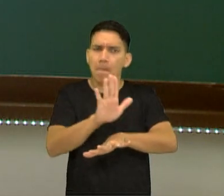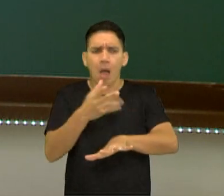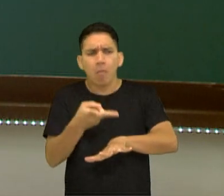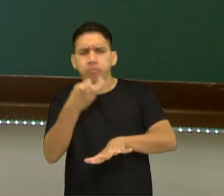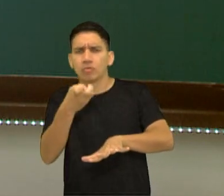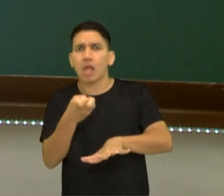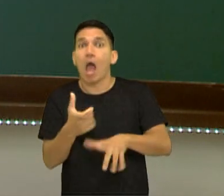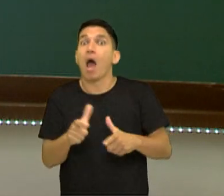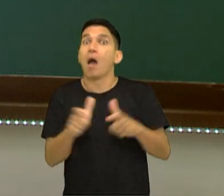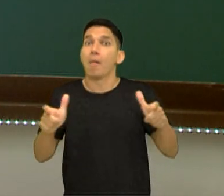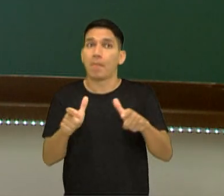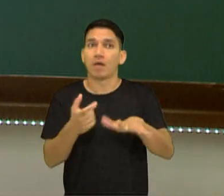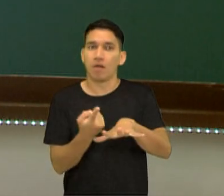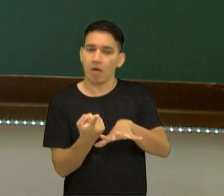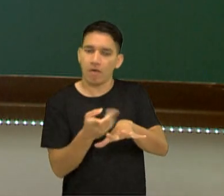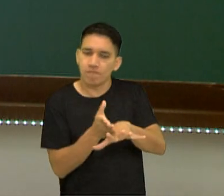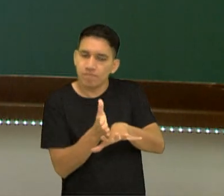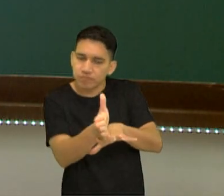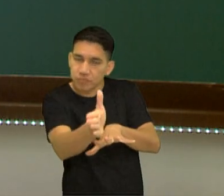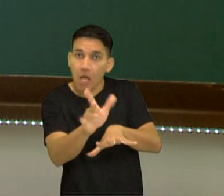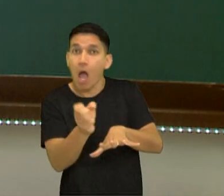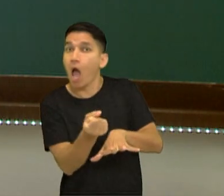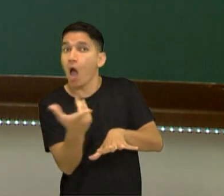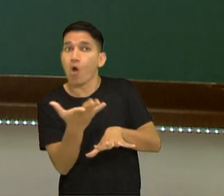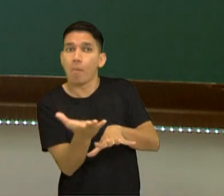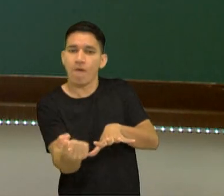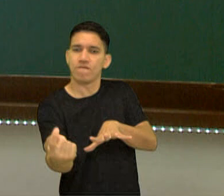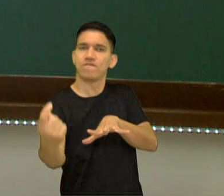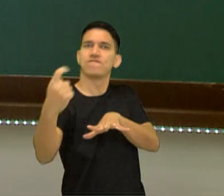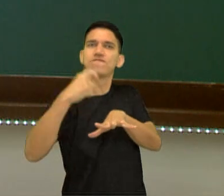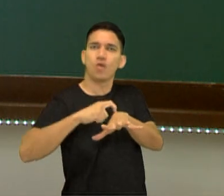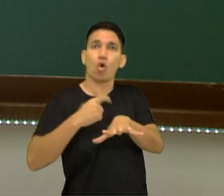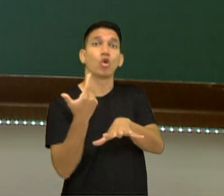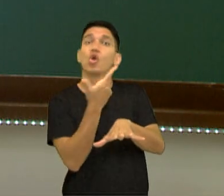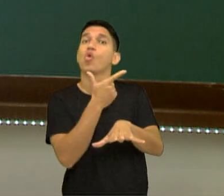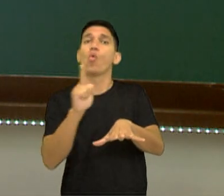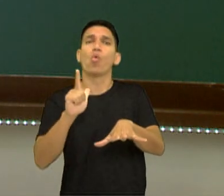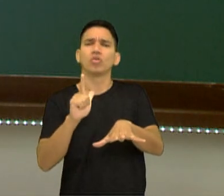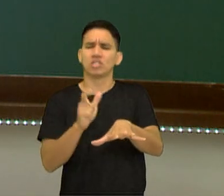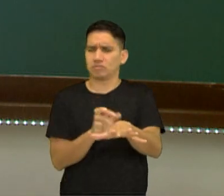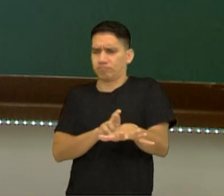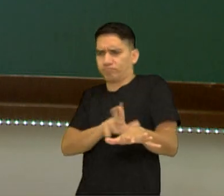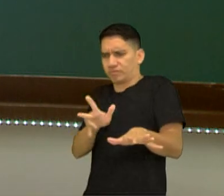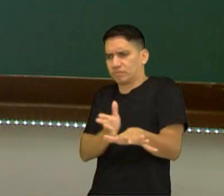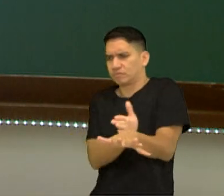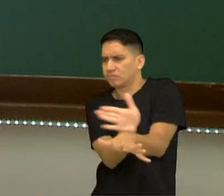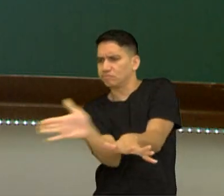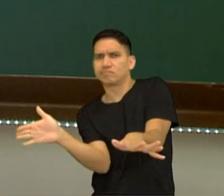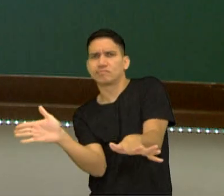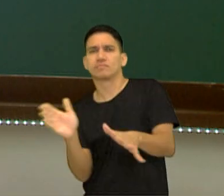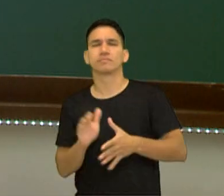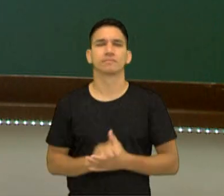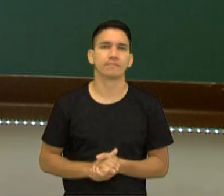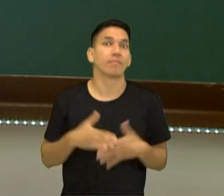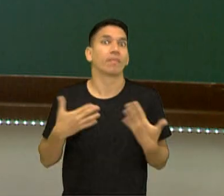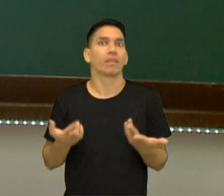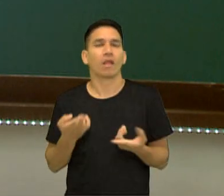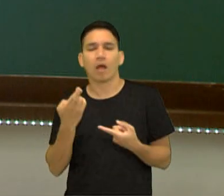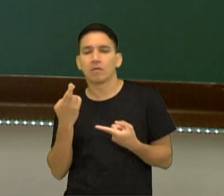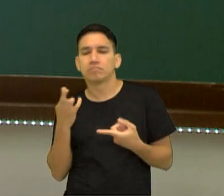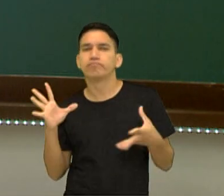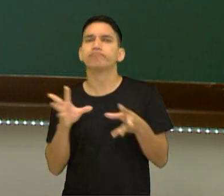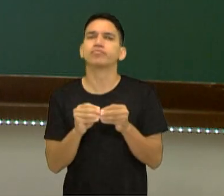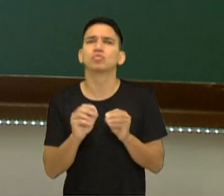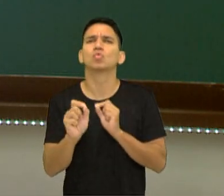algumas voltavam e outras tomavam direções diferentes após atravessarem. Os resultados, então, do experimento foram